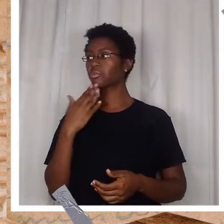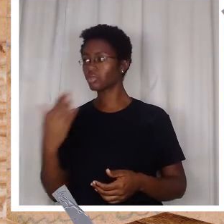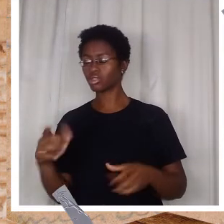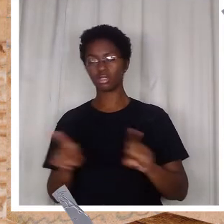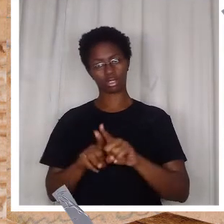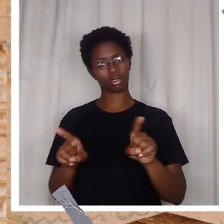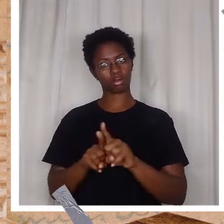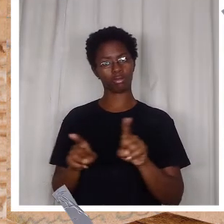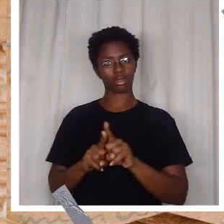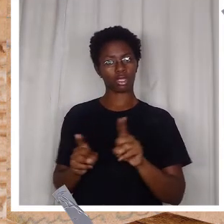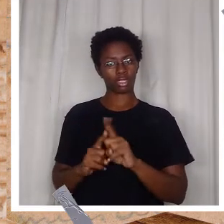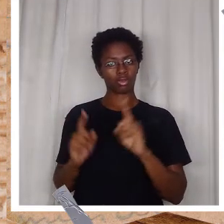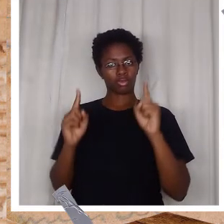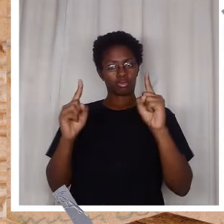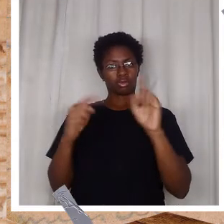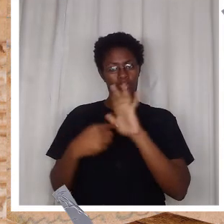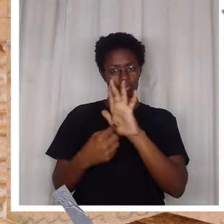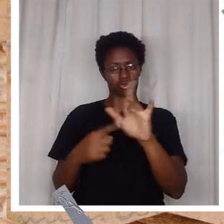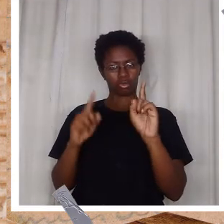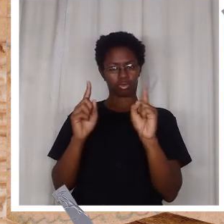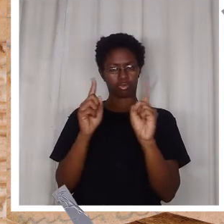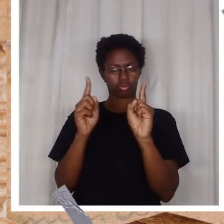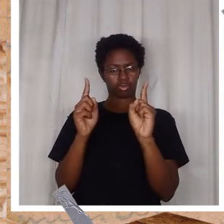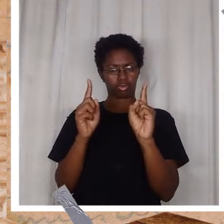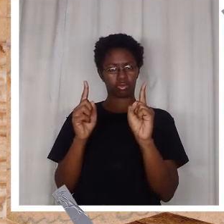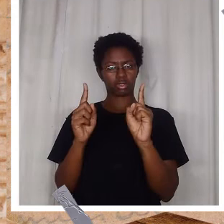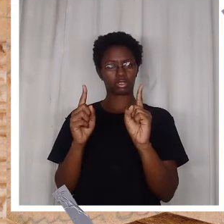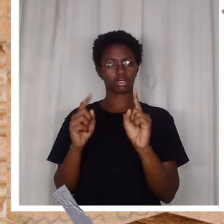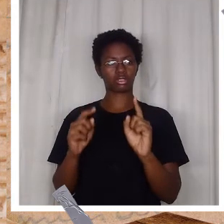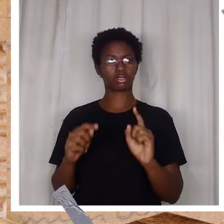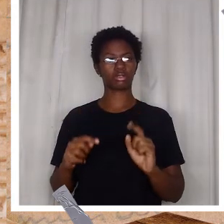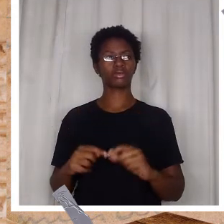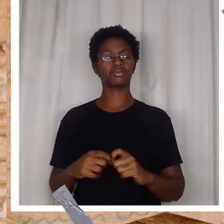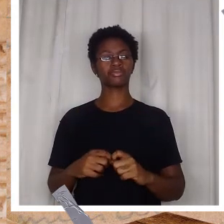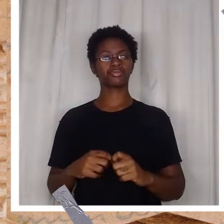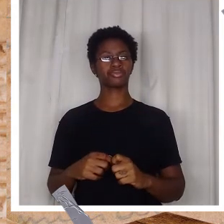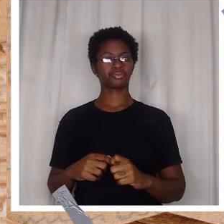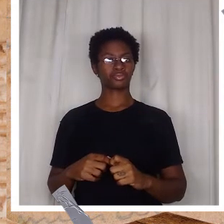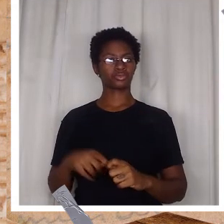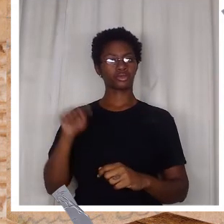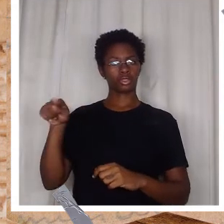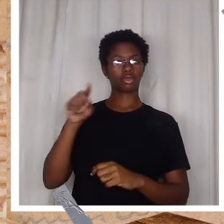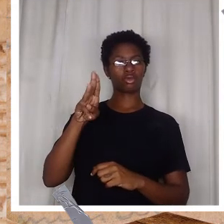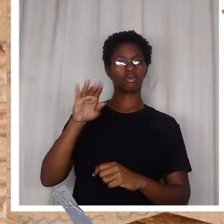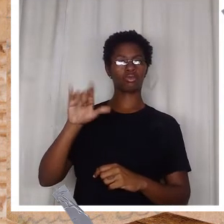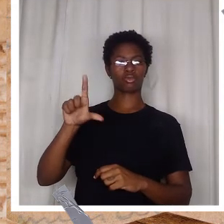um trechinho da performance do Wilson